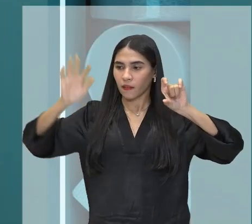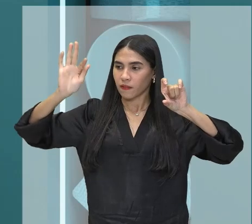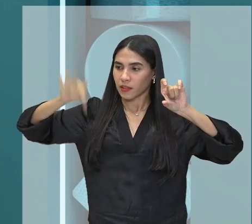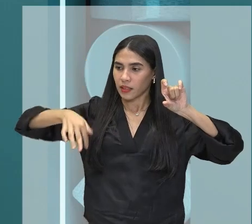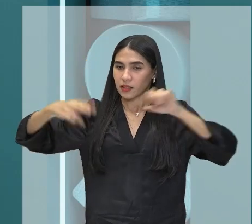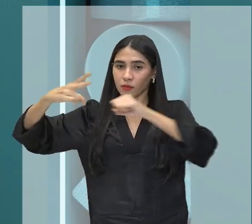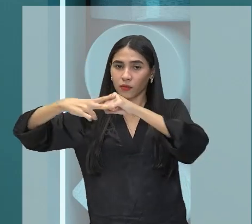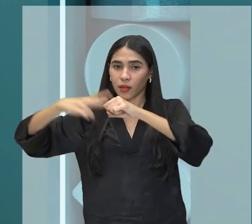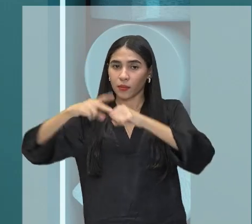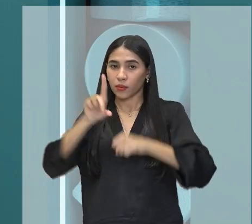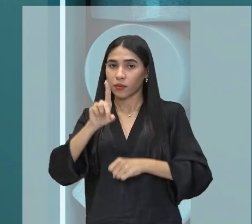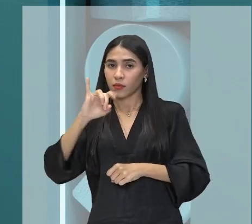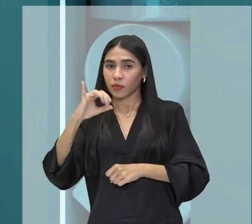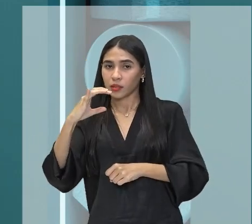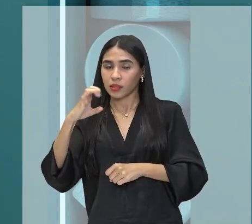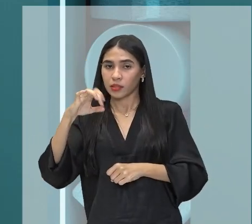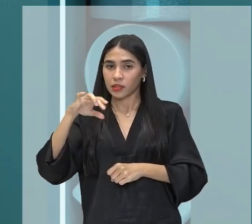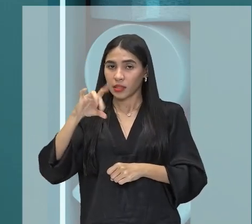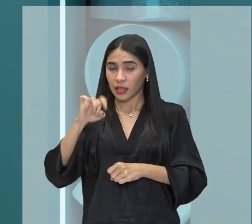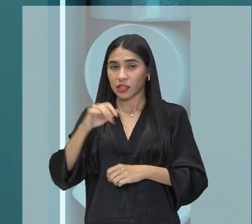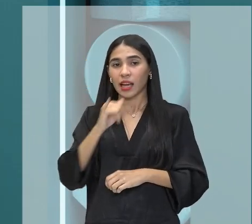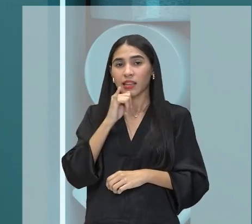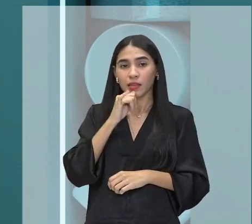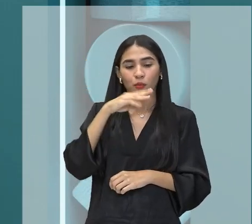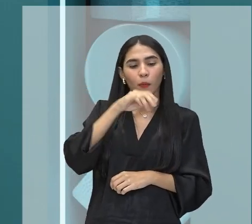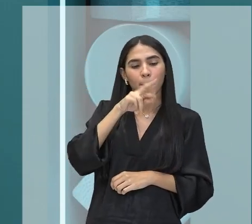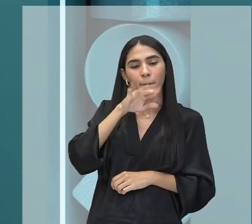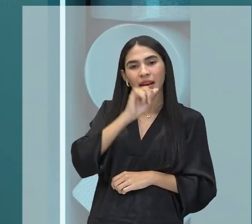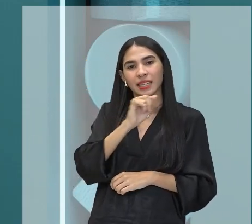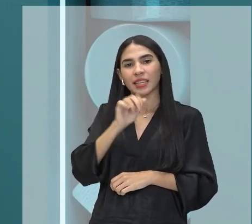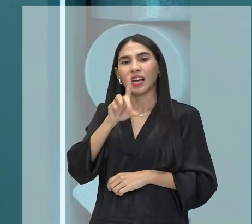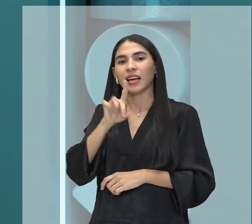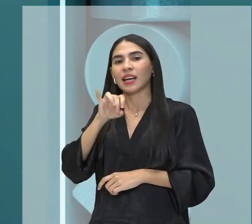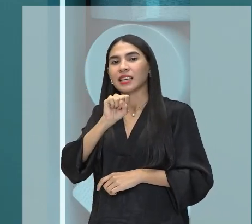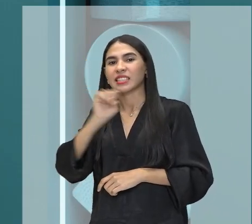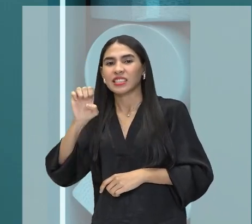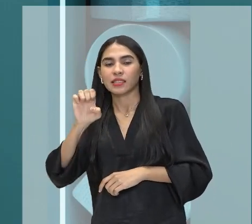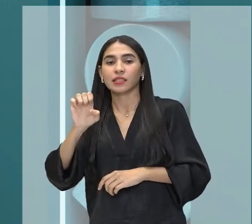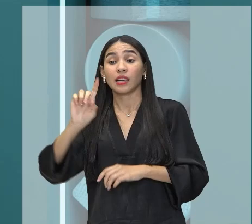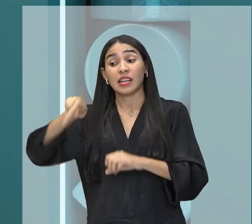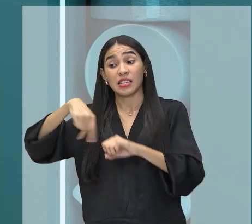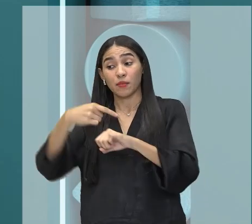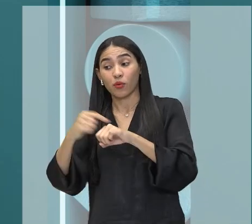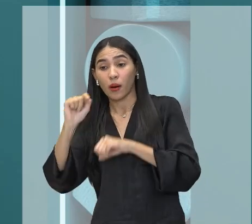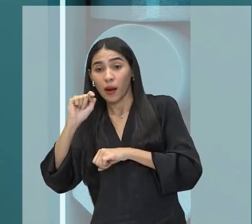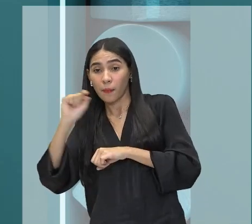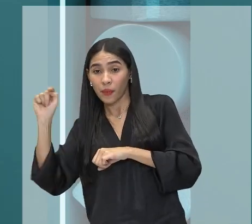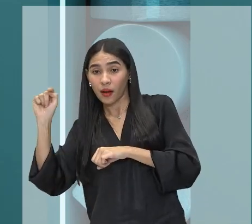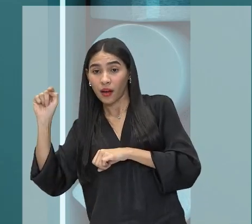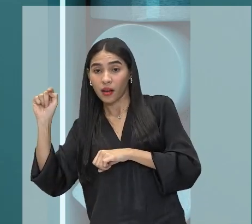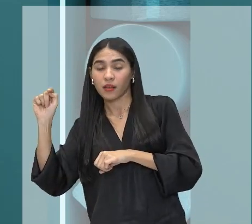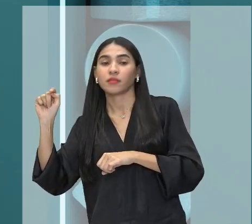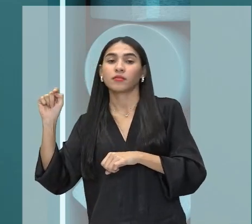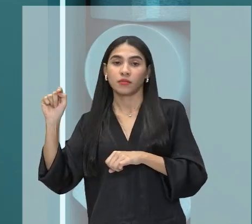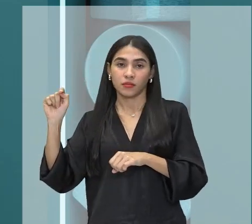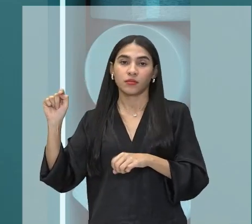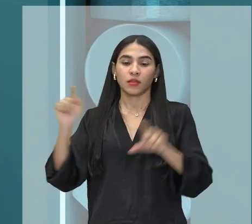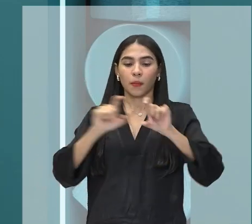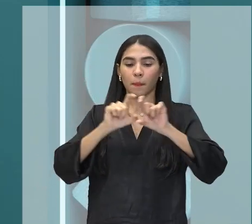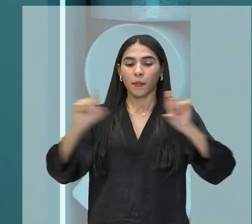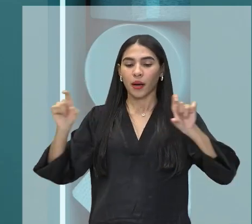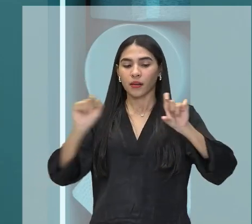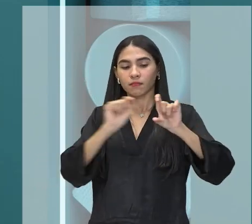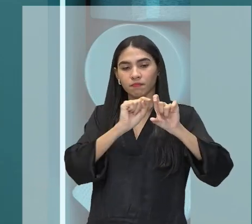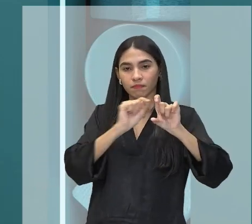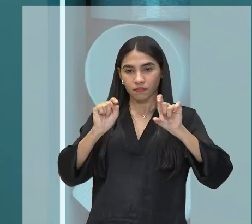verbo dicente. A Maria disse, 2 pontos. E no outro parágrafo, com travessão, certo? Iniciando já um novo